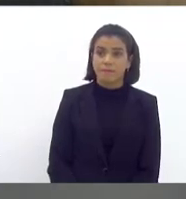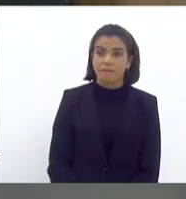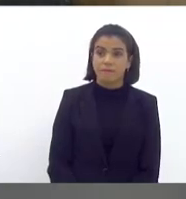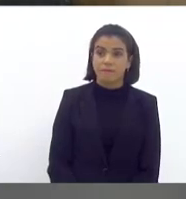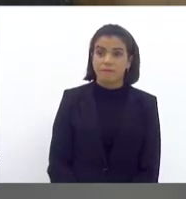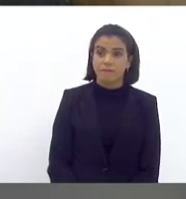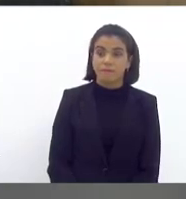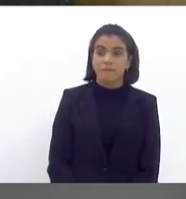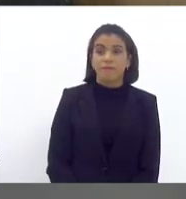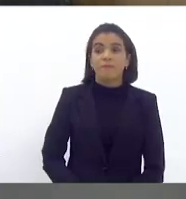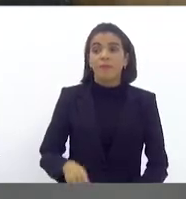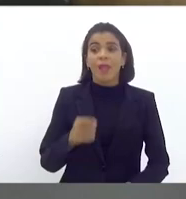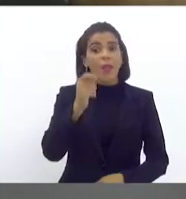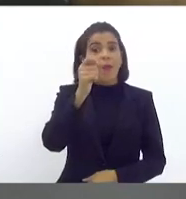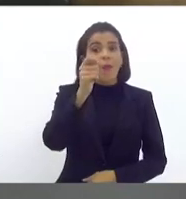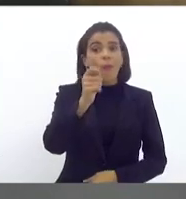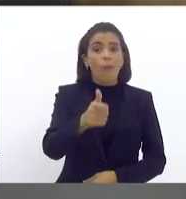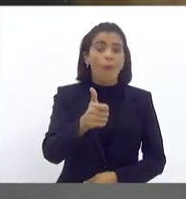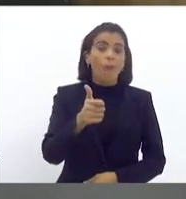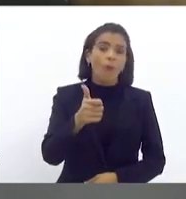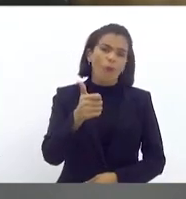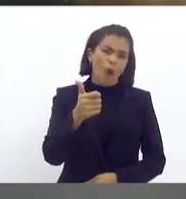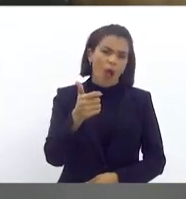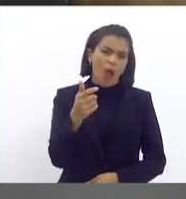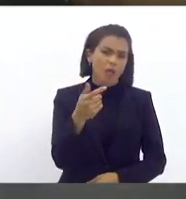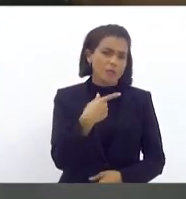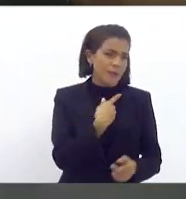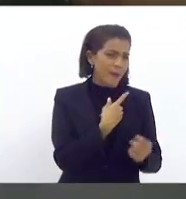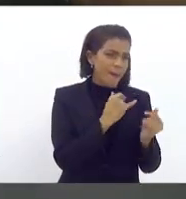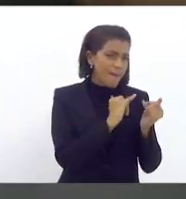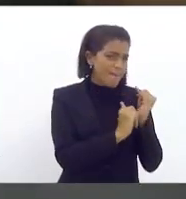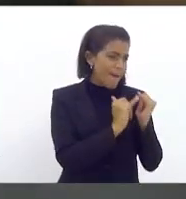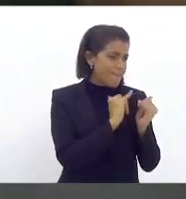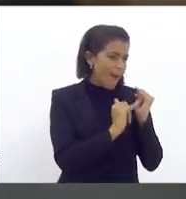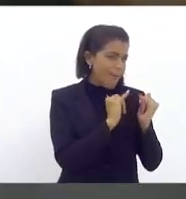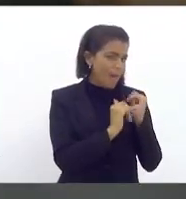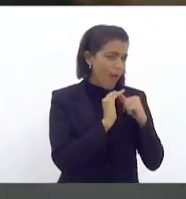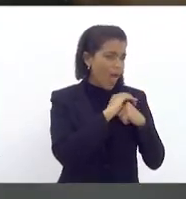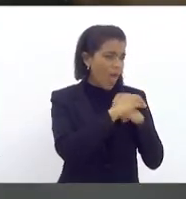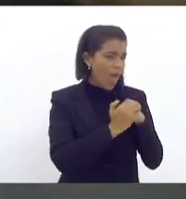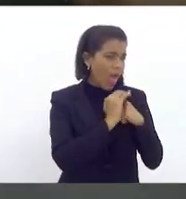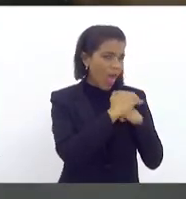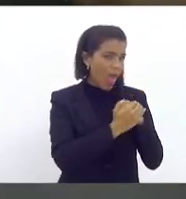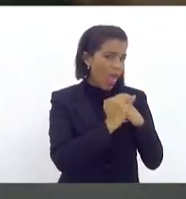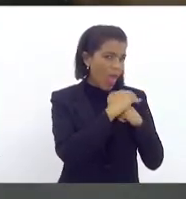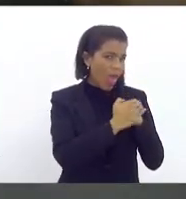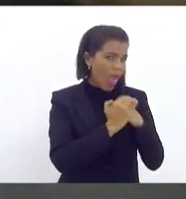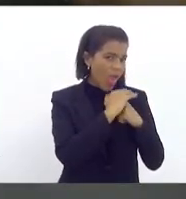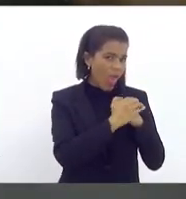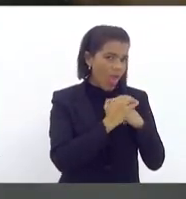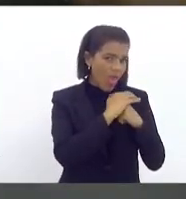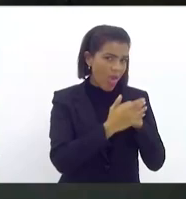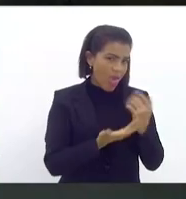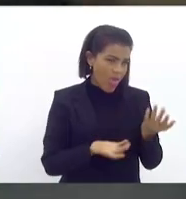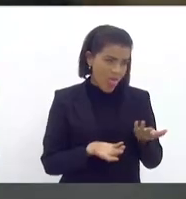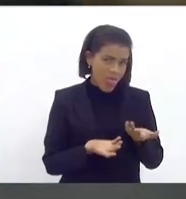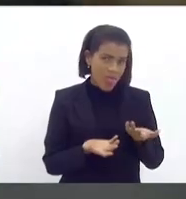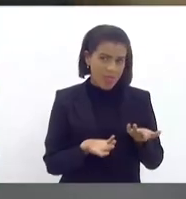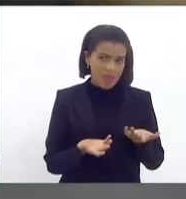Eu diria que é quase incestuoso o vosso carinho e vosso embargo auricular. É discussão